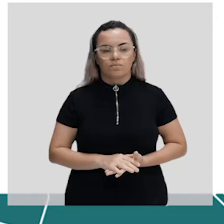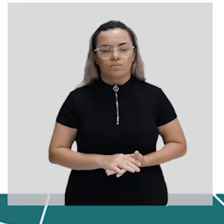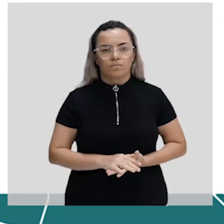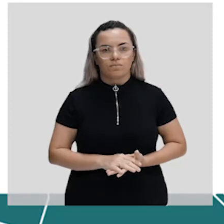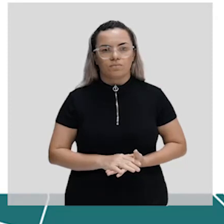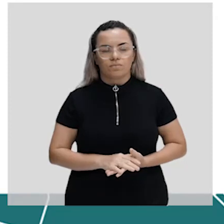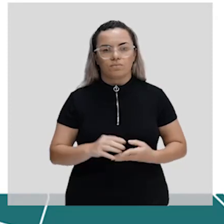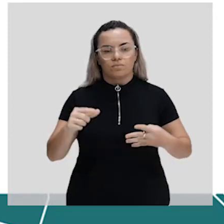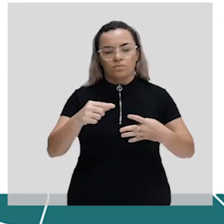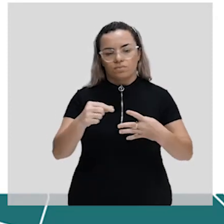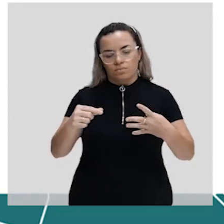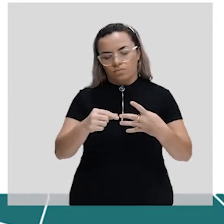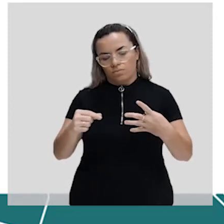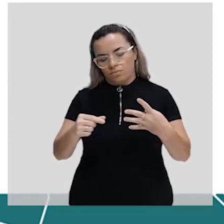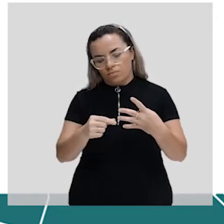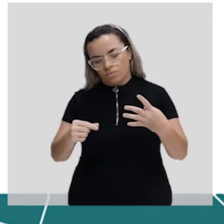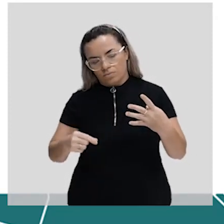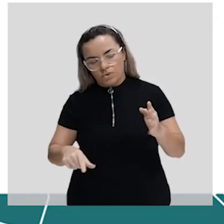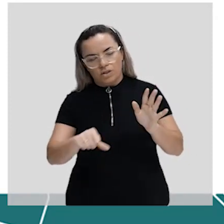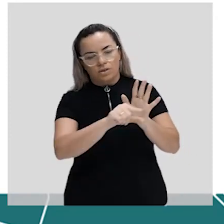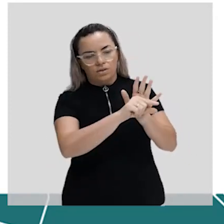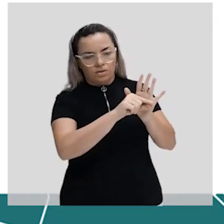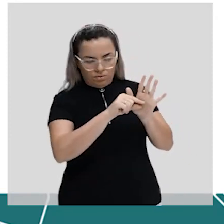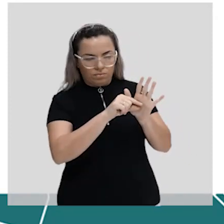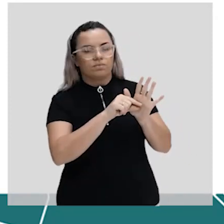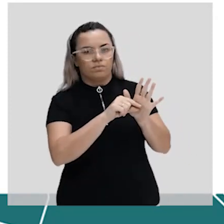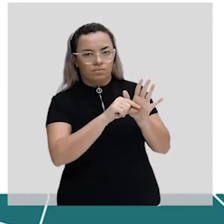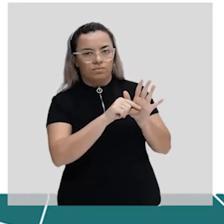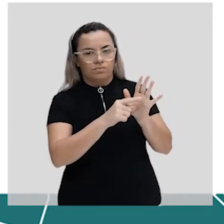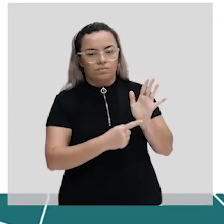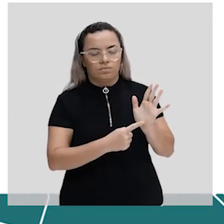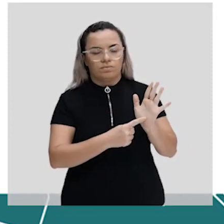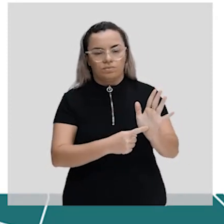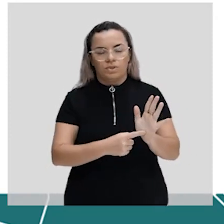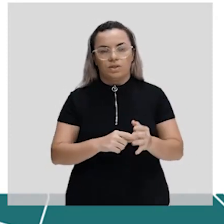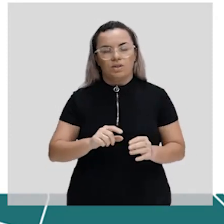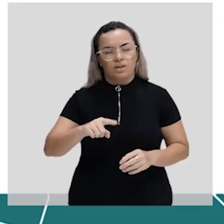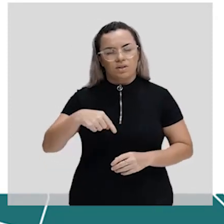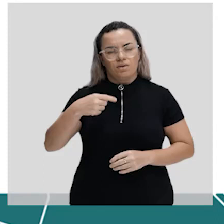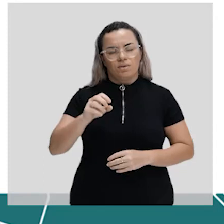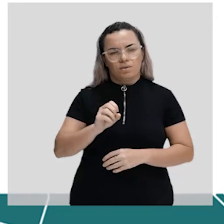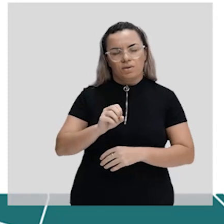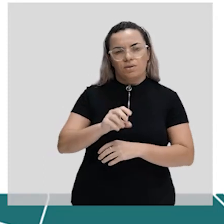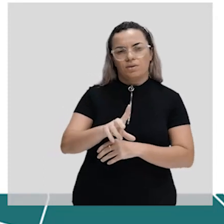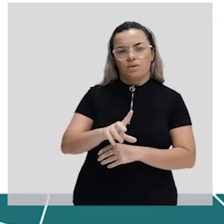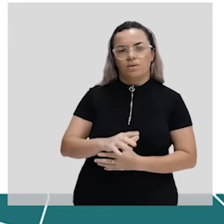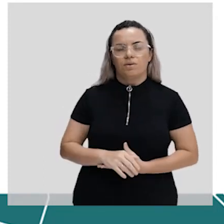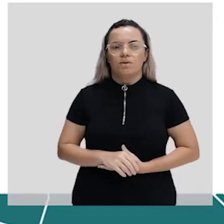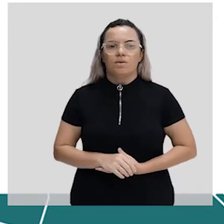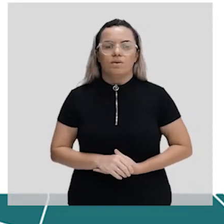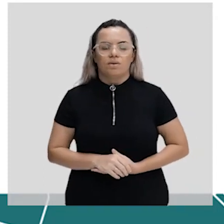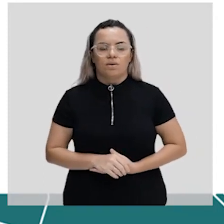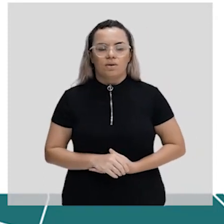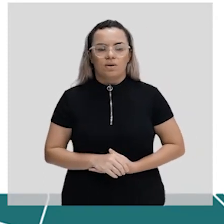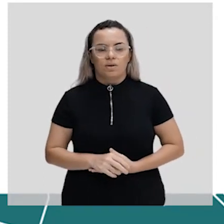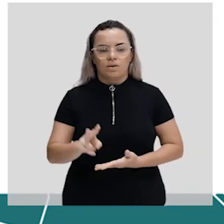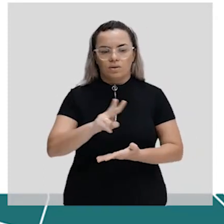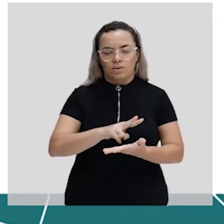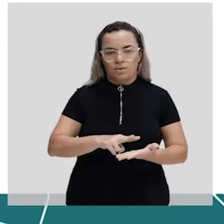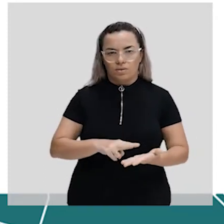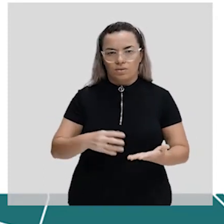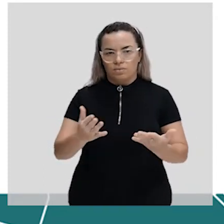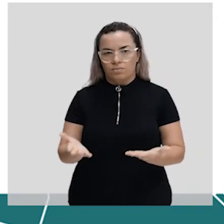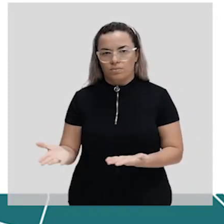estrofe e a segunda estrofe, e depois a gente passa o slide para você ler o outro. Agora vamos fazer a leitura bem compassada, ó.